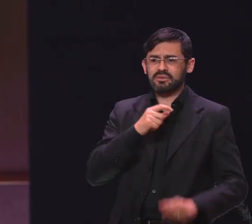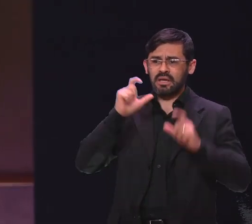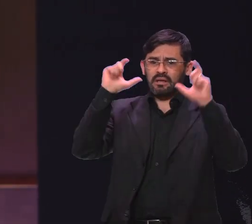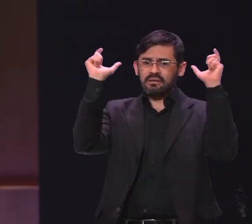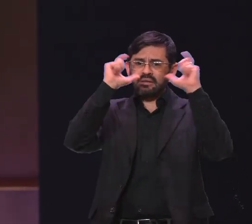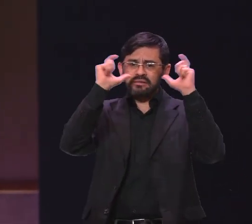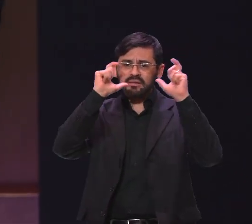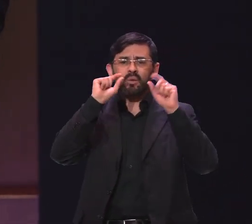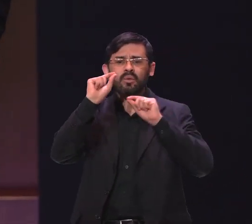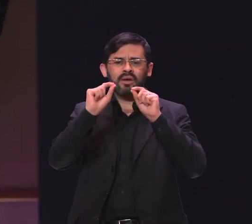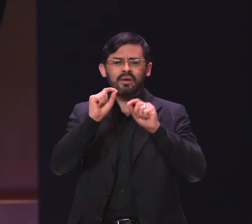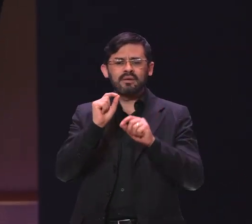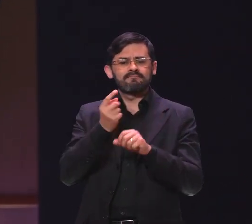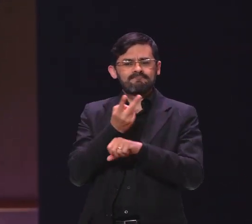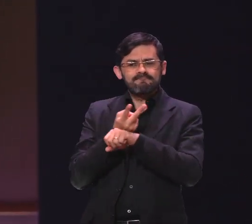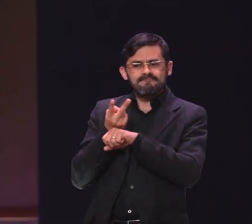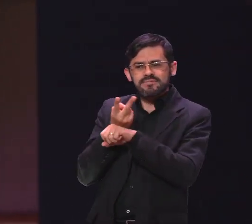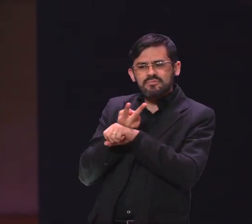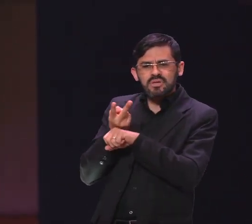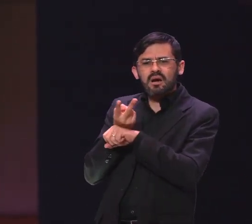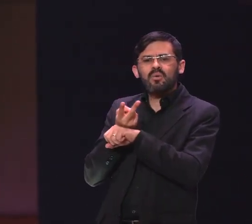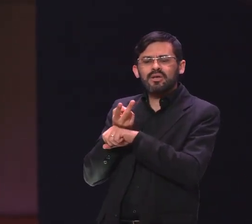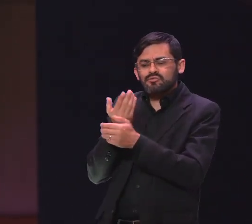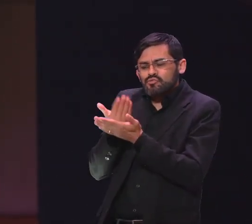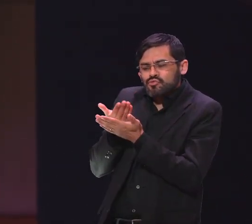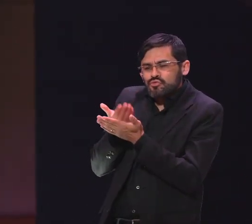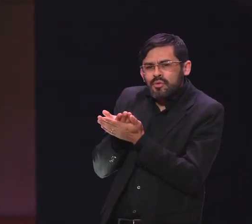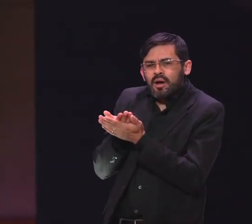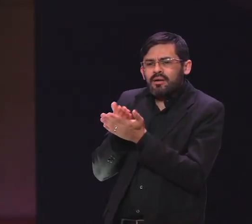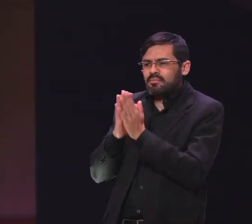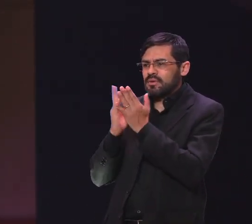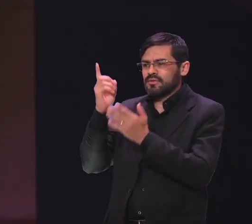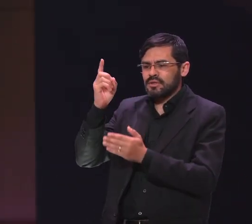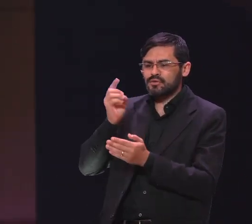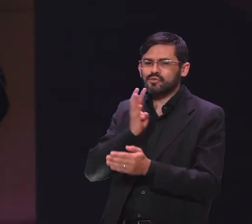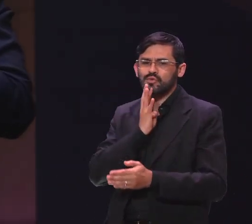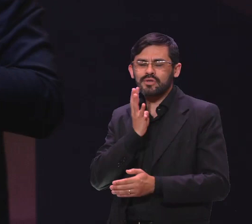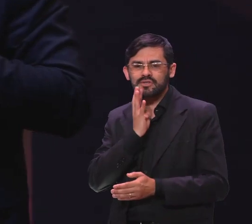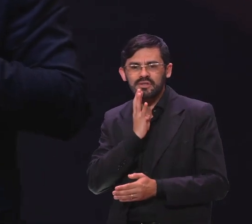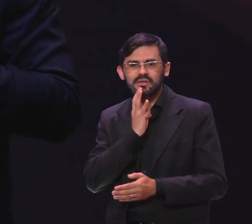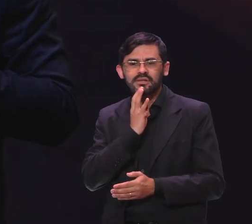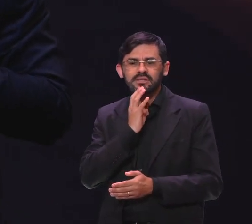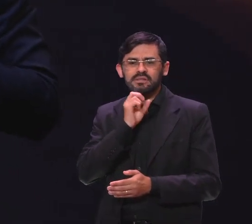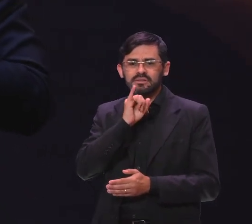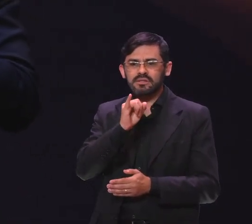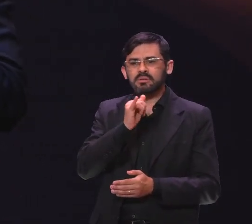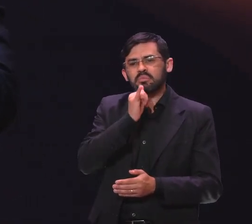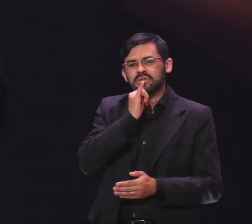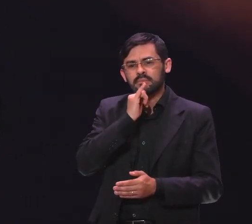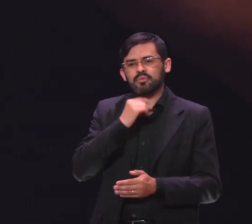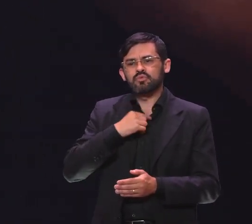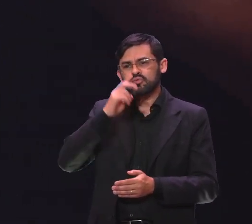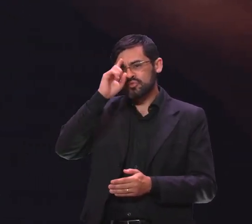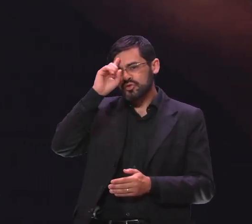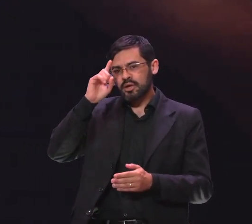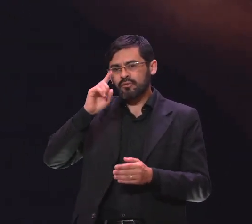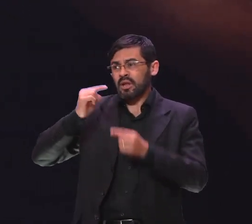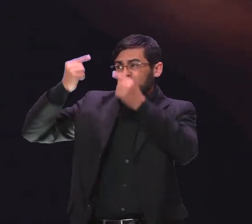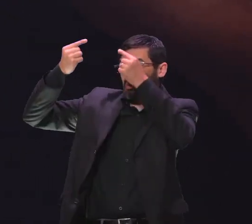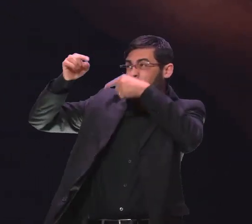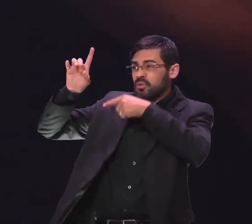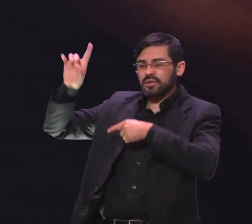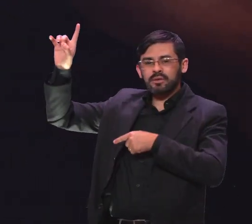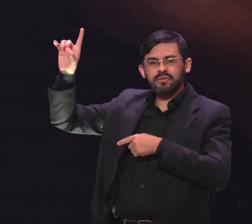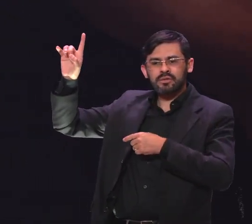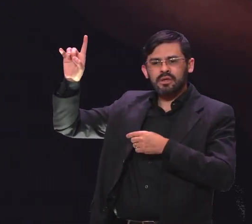e não buscar conhecer a palavra de Deus, nós vamos ficar vulneráveis. Se eu algum dia pregar algo contrário à palavra de Deus,